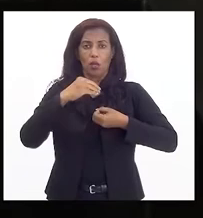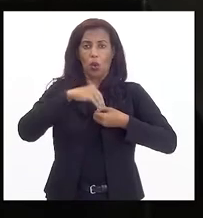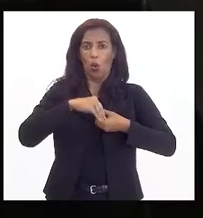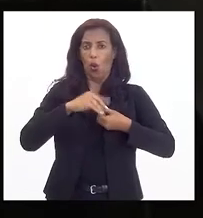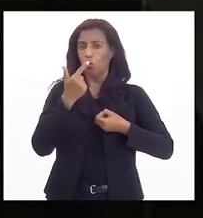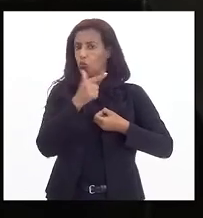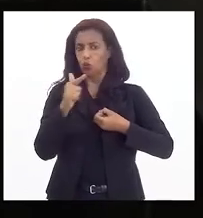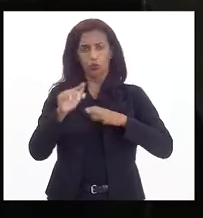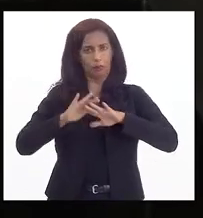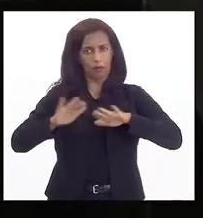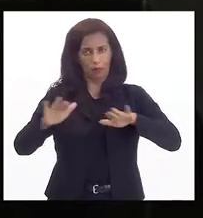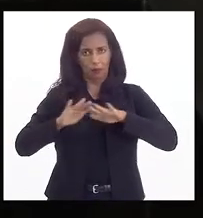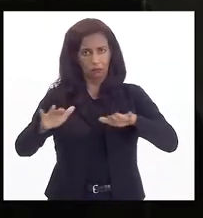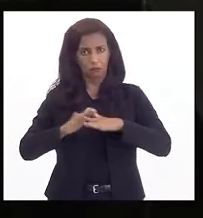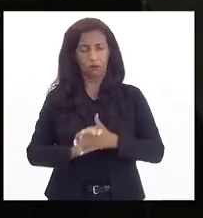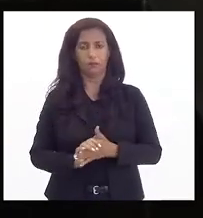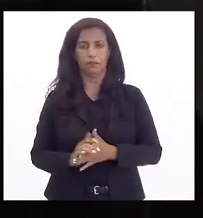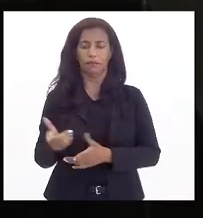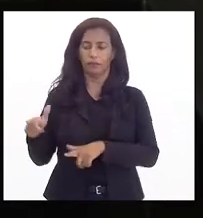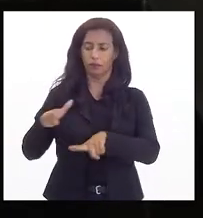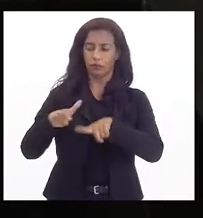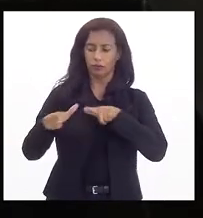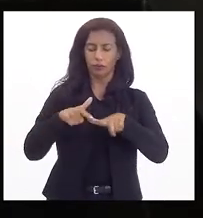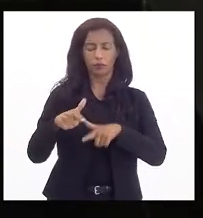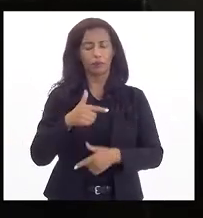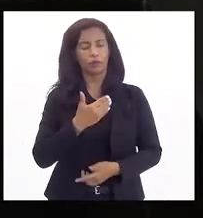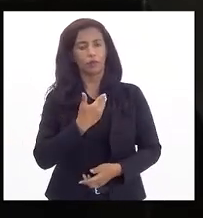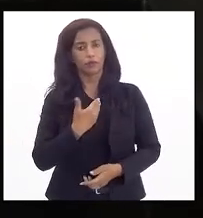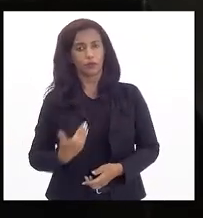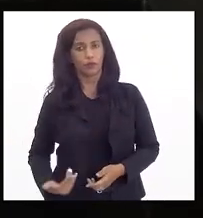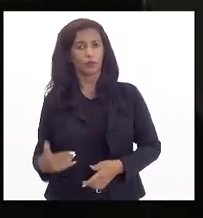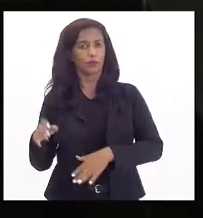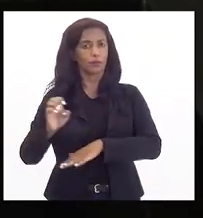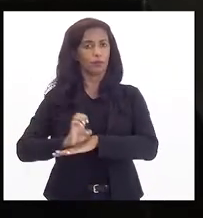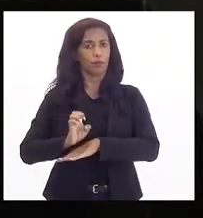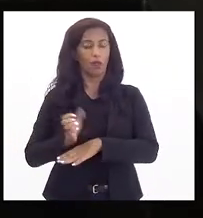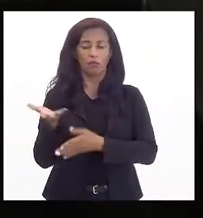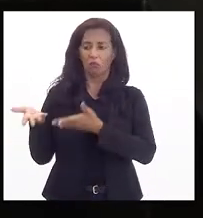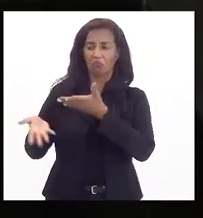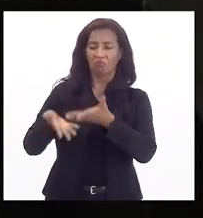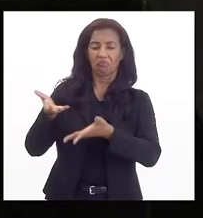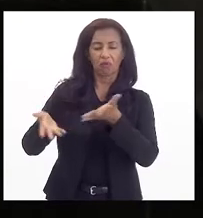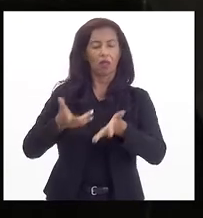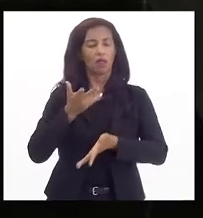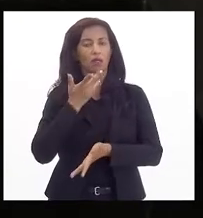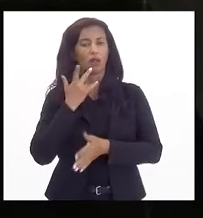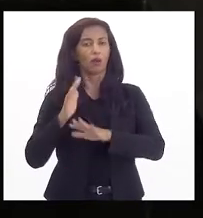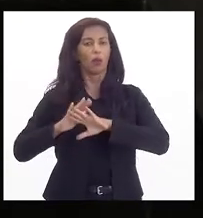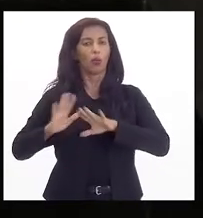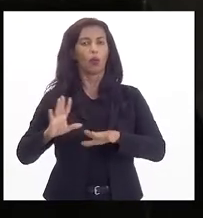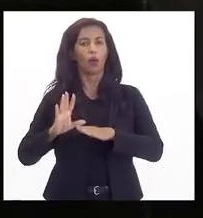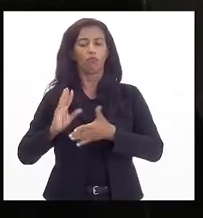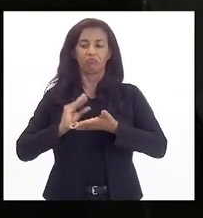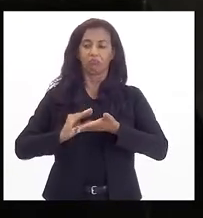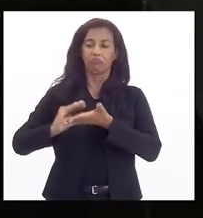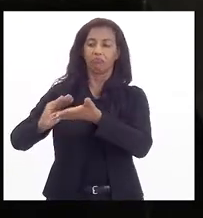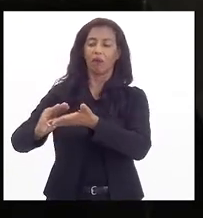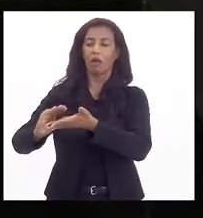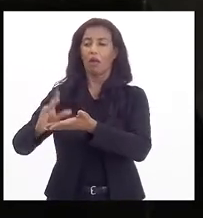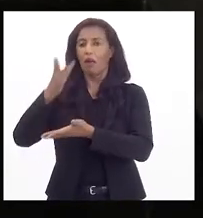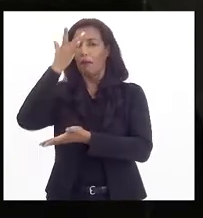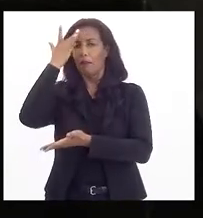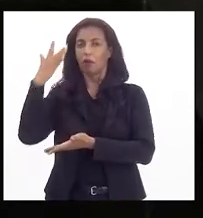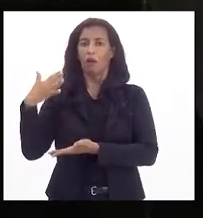existe mais isso, né, entre os servidores públicos estaduais. Não se trata de aplicar essa gratificação para que